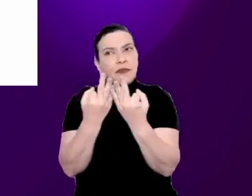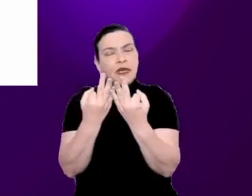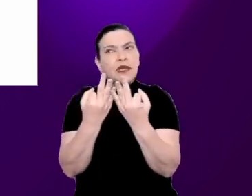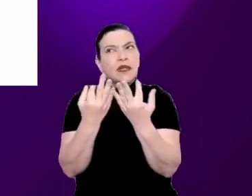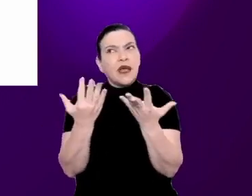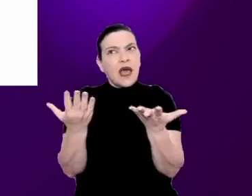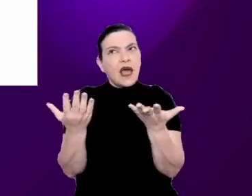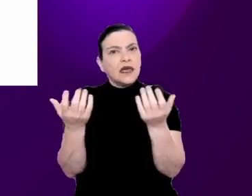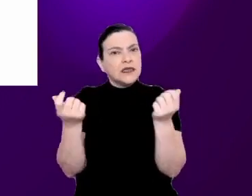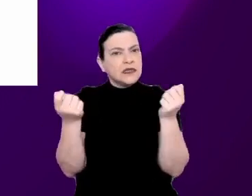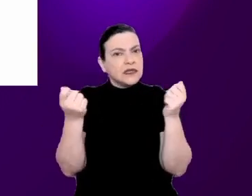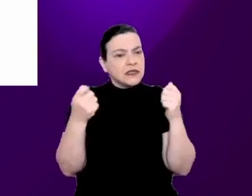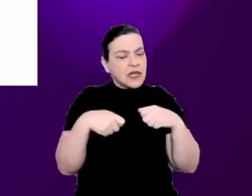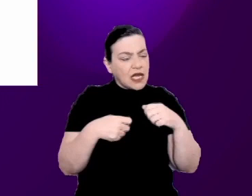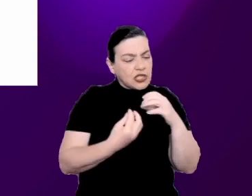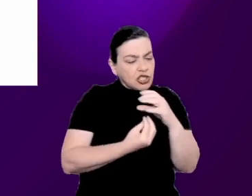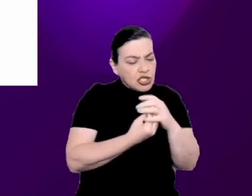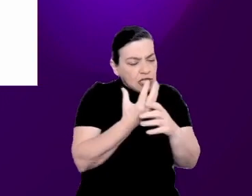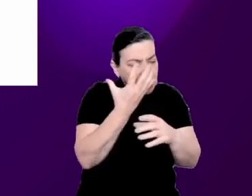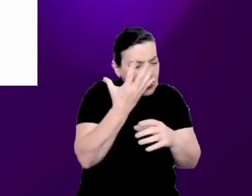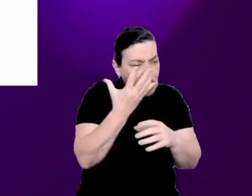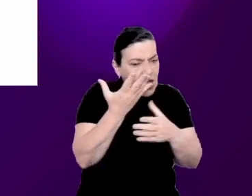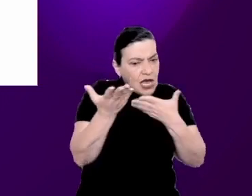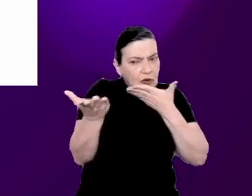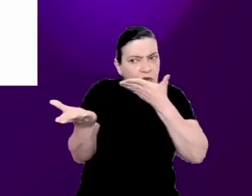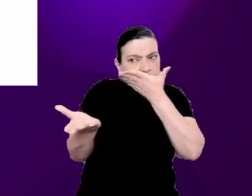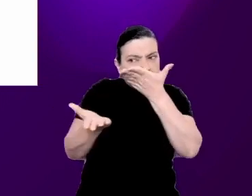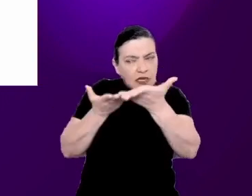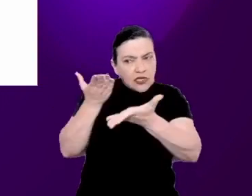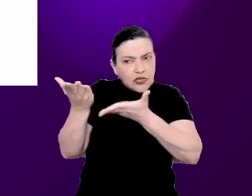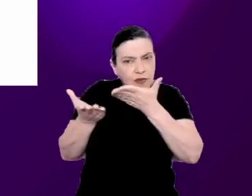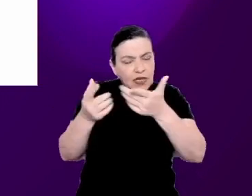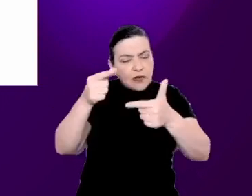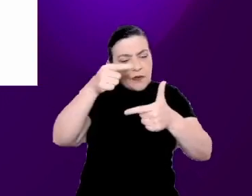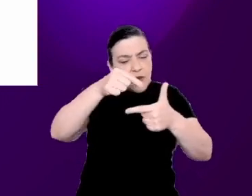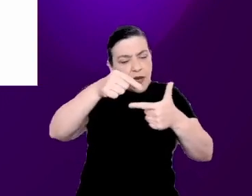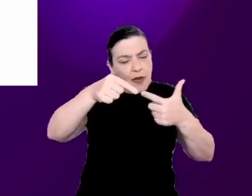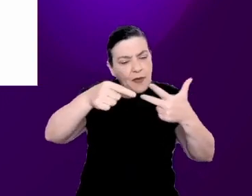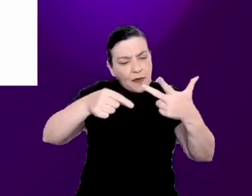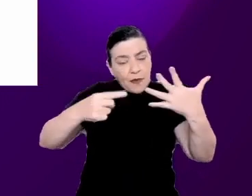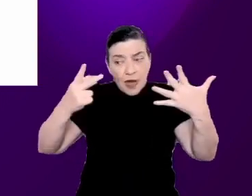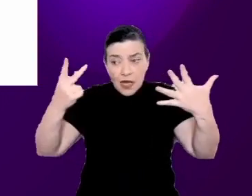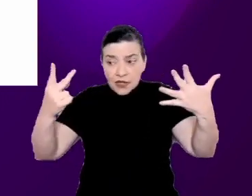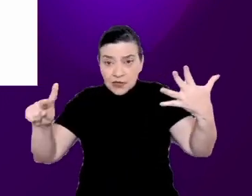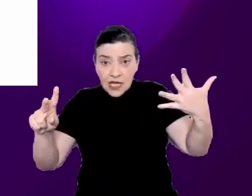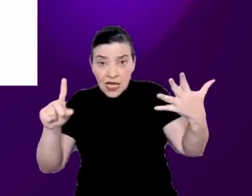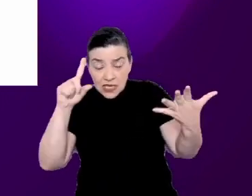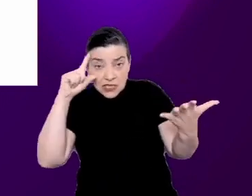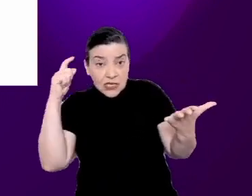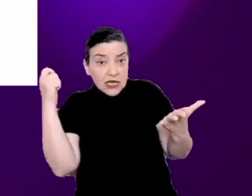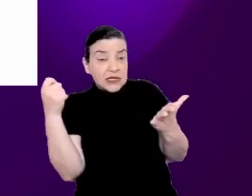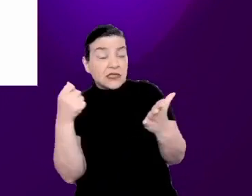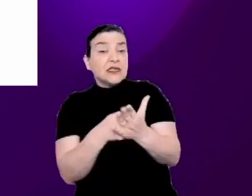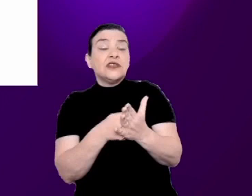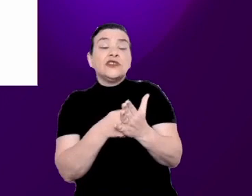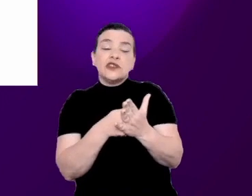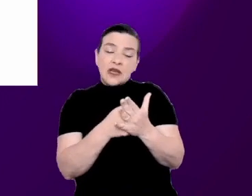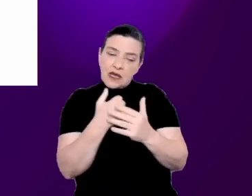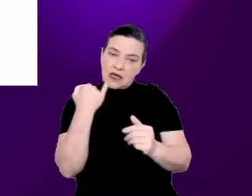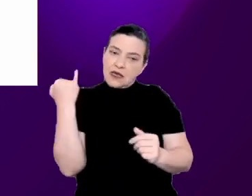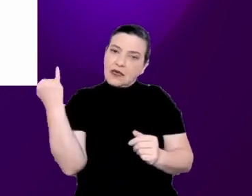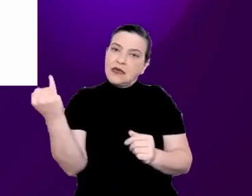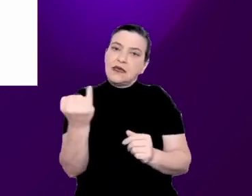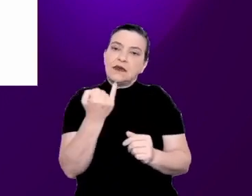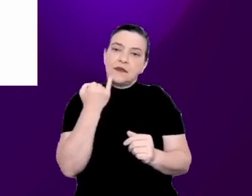a garantir a necessidade e a preferência do paciente, ela é enxergada